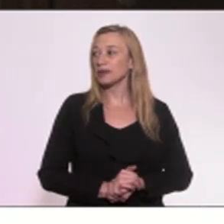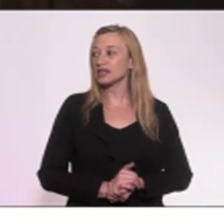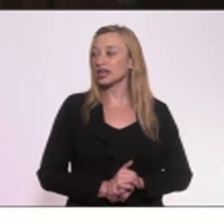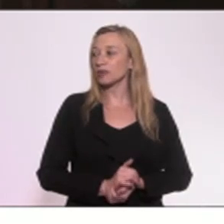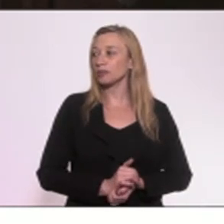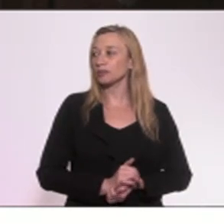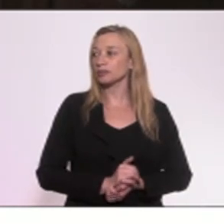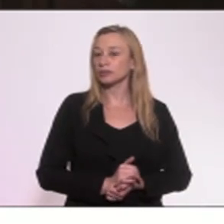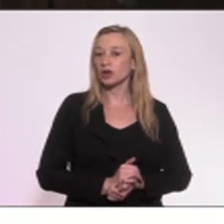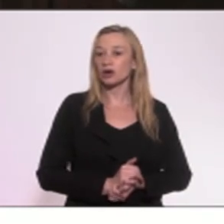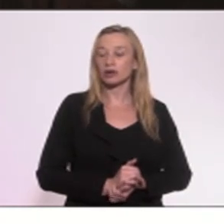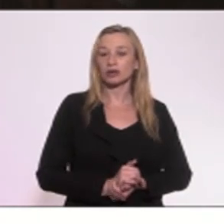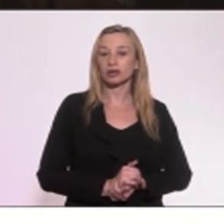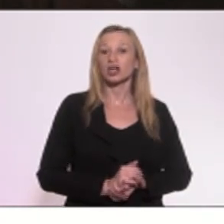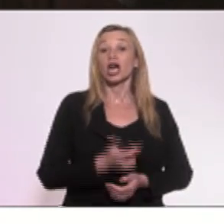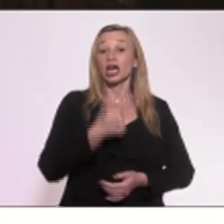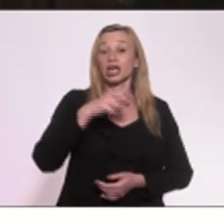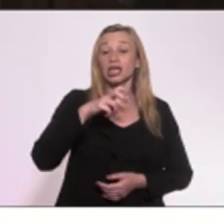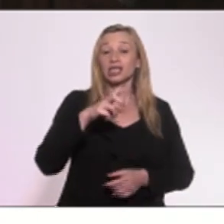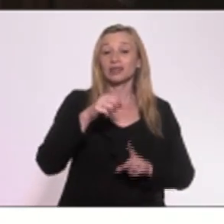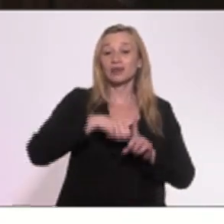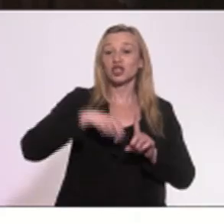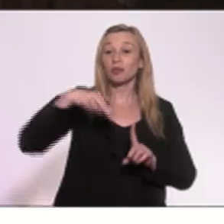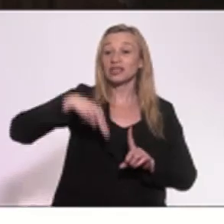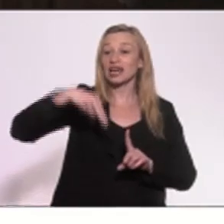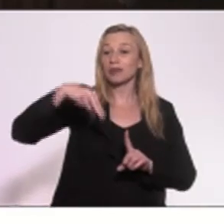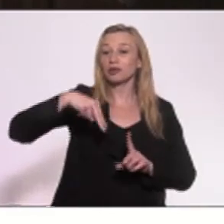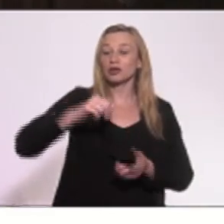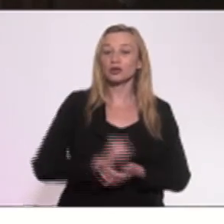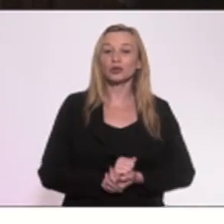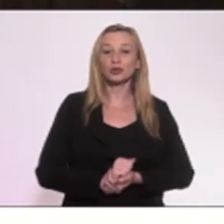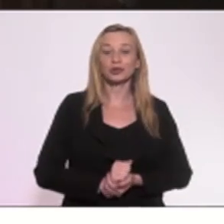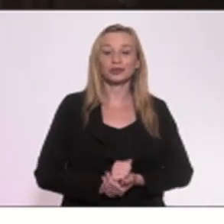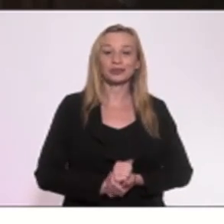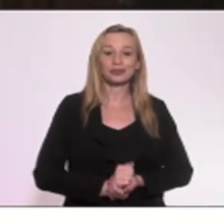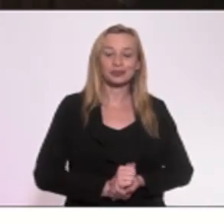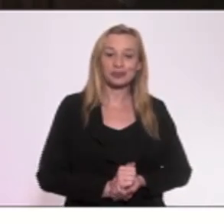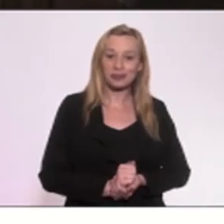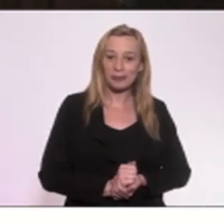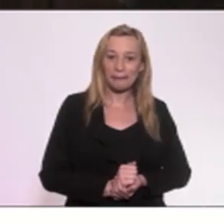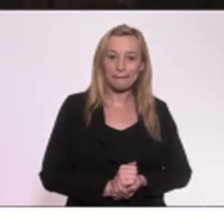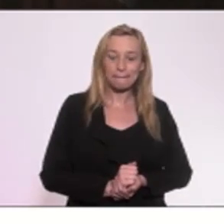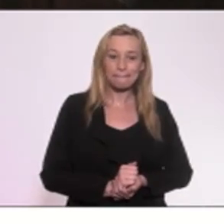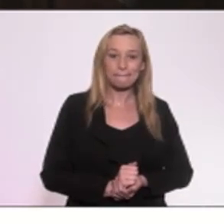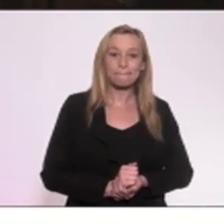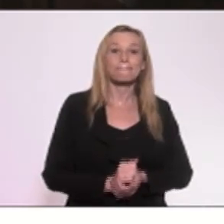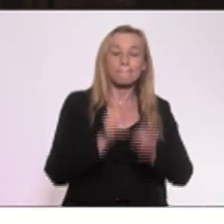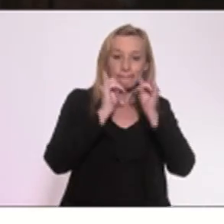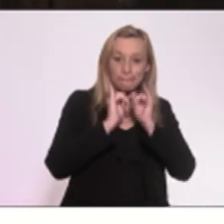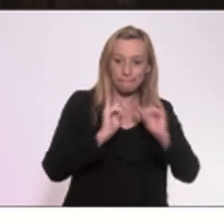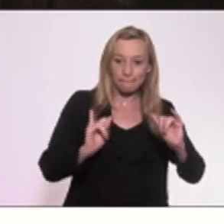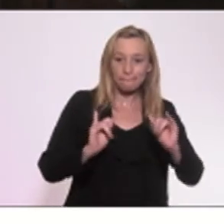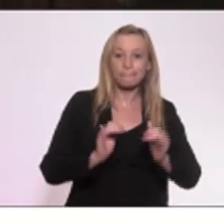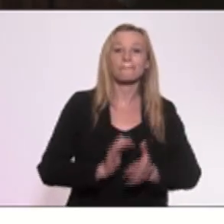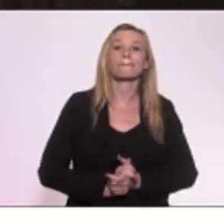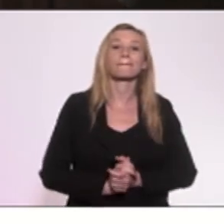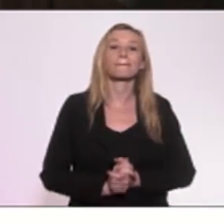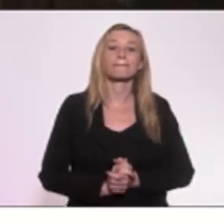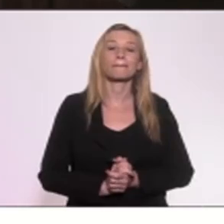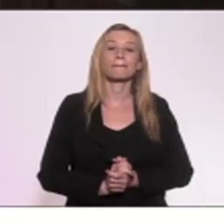antes do dia 15 de novembro. Estou pegando 15 de novembro, porque é a proclamação da República,